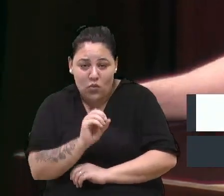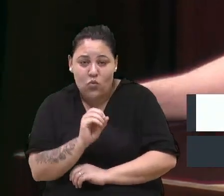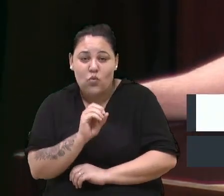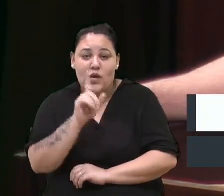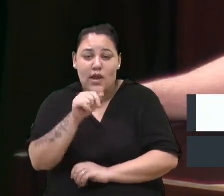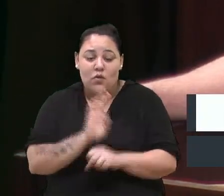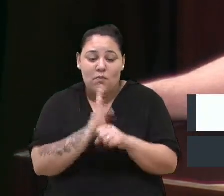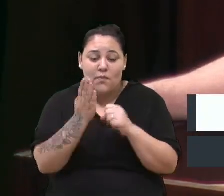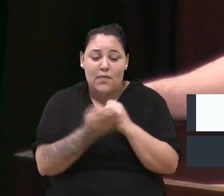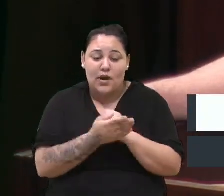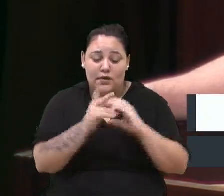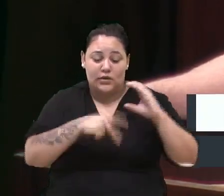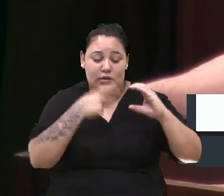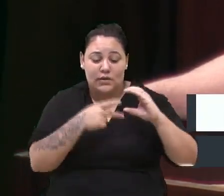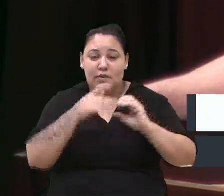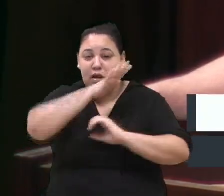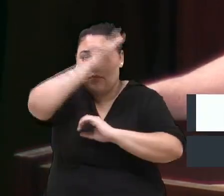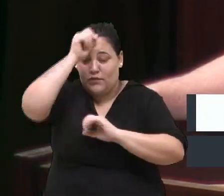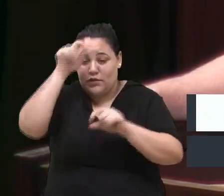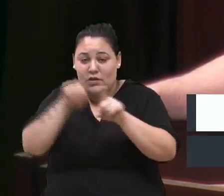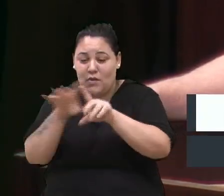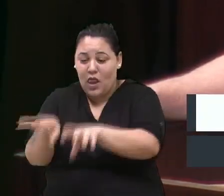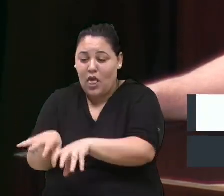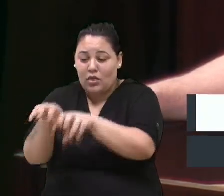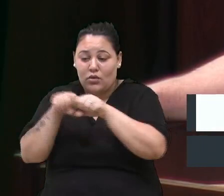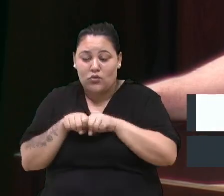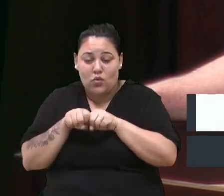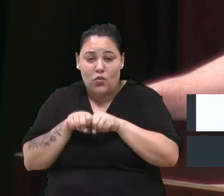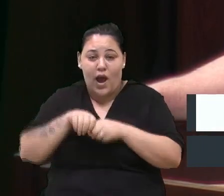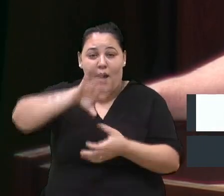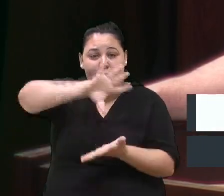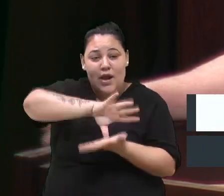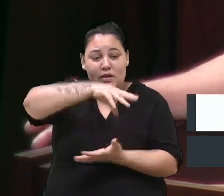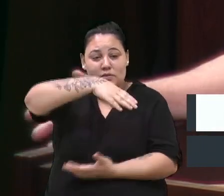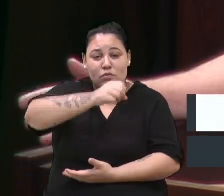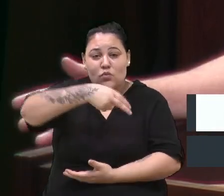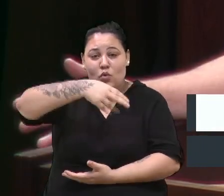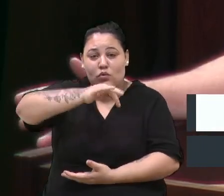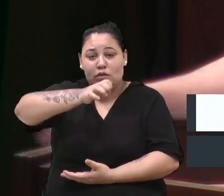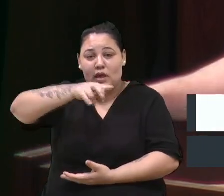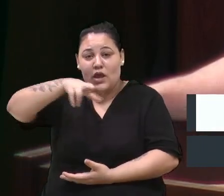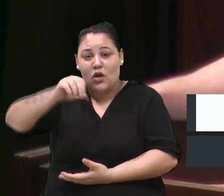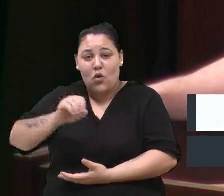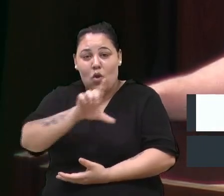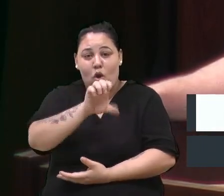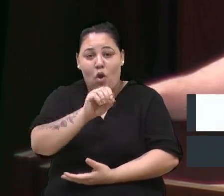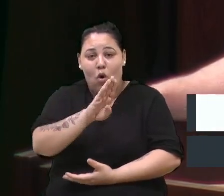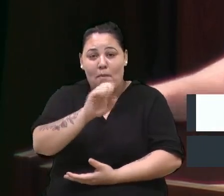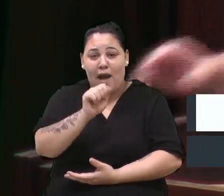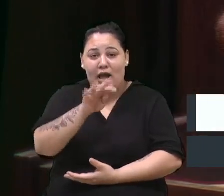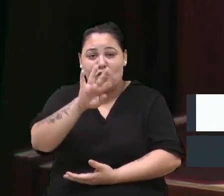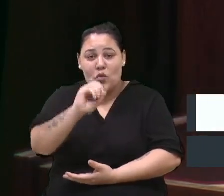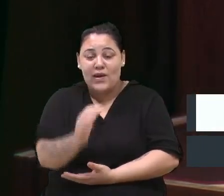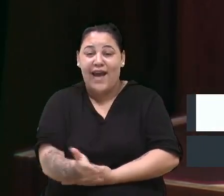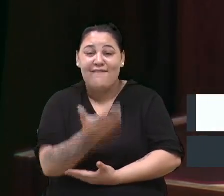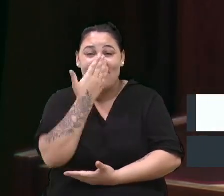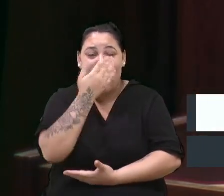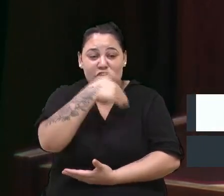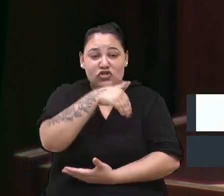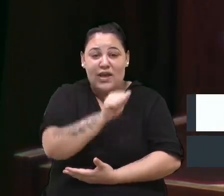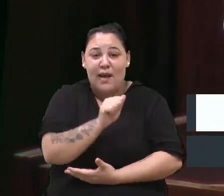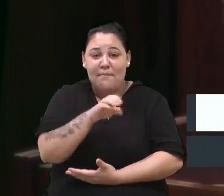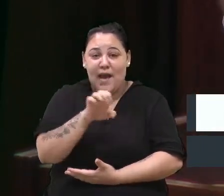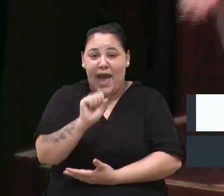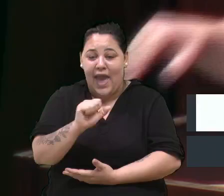Prefeitura, adotou a Praça Monteiro Lobato, que fica à frente da Maesa, né, vamos dizer